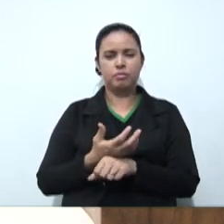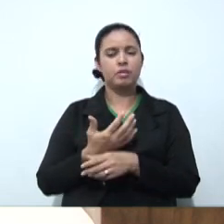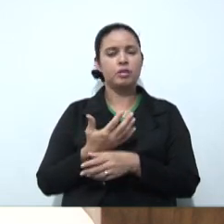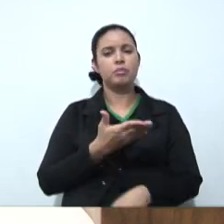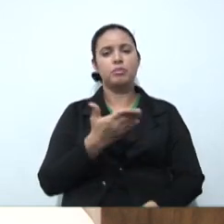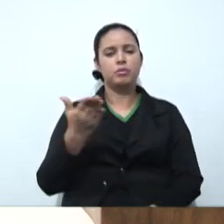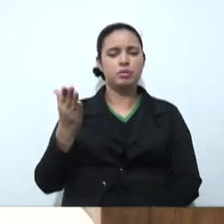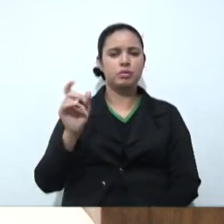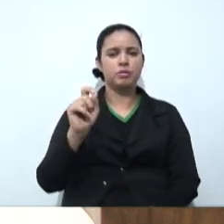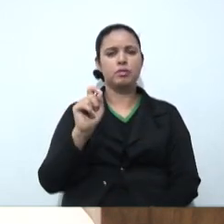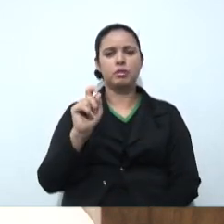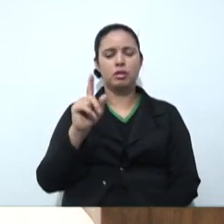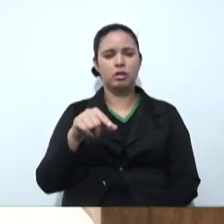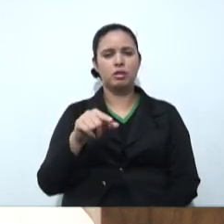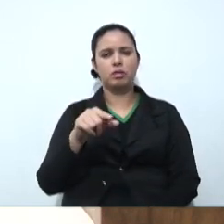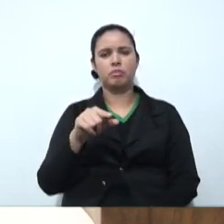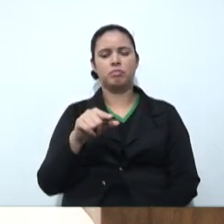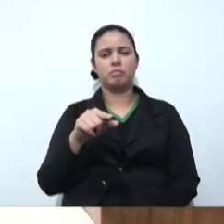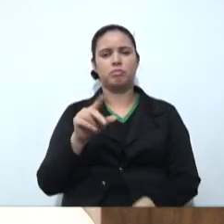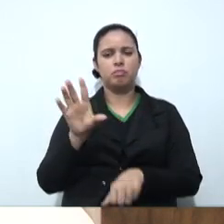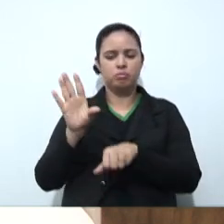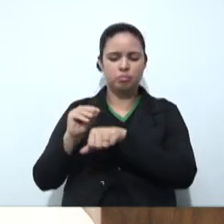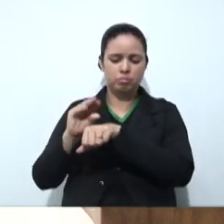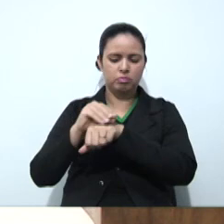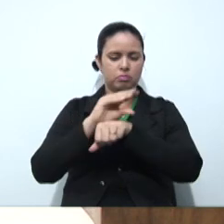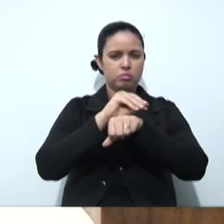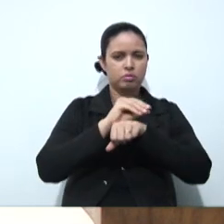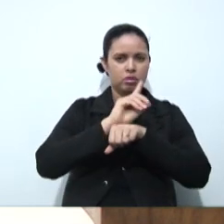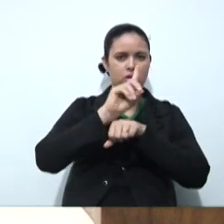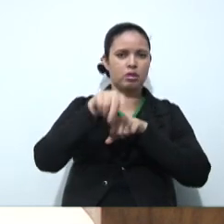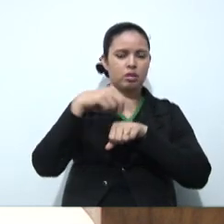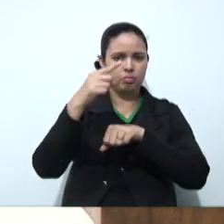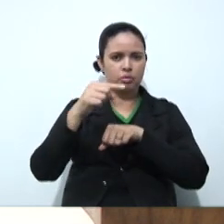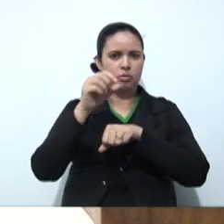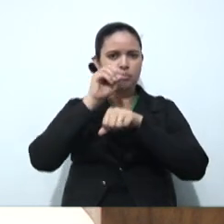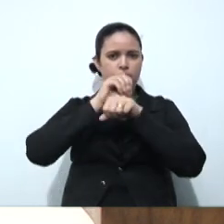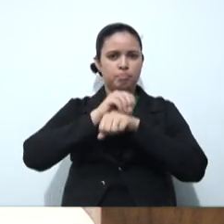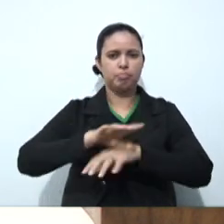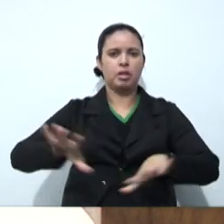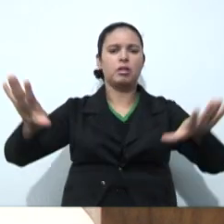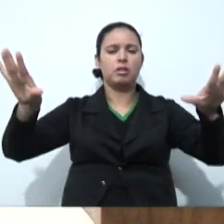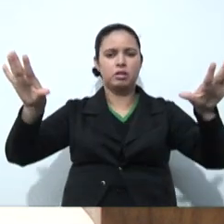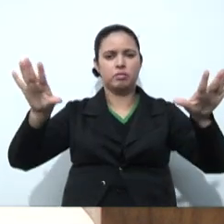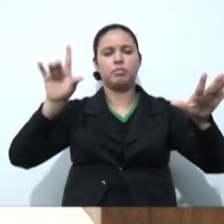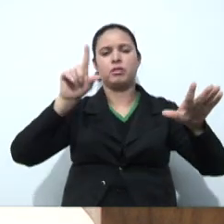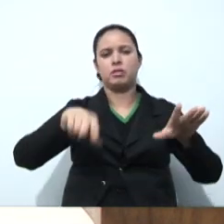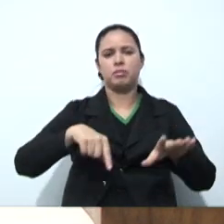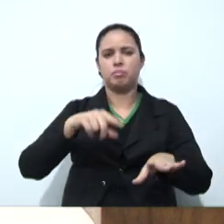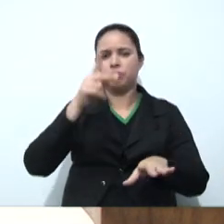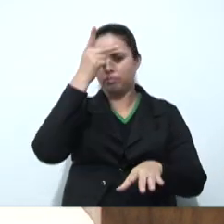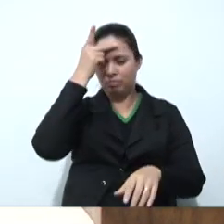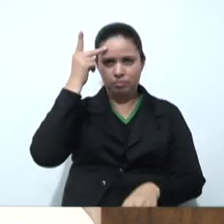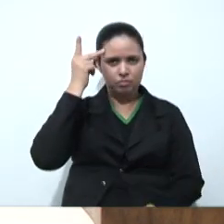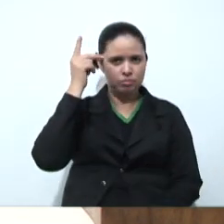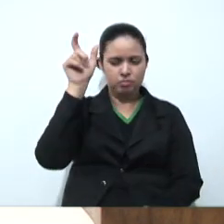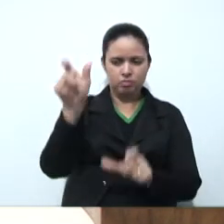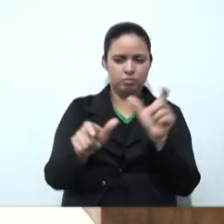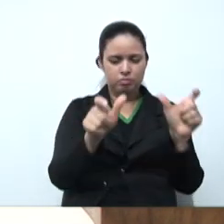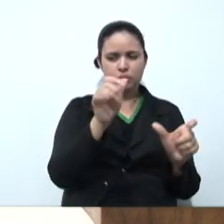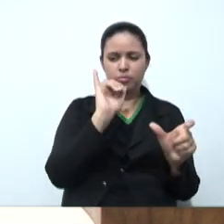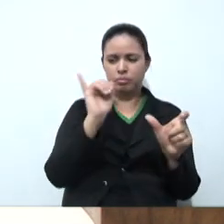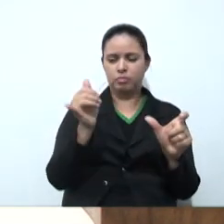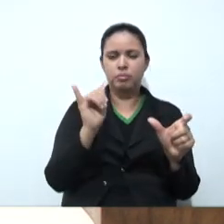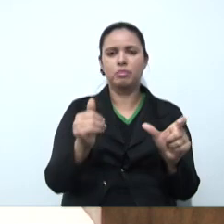Vocês devem ser os multiplicadores, as pessoas que vão convencer aquelas outras pessoas que têm